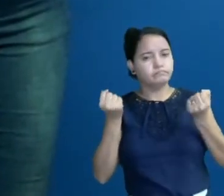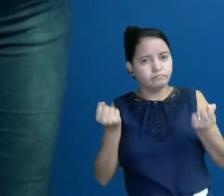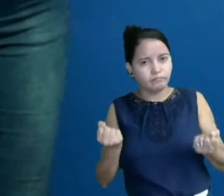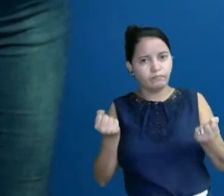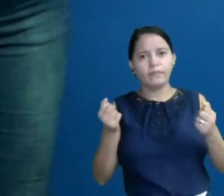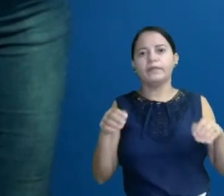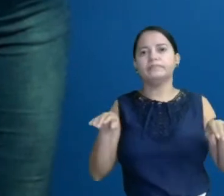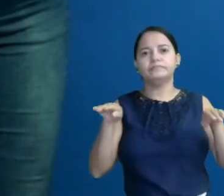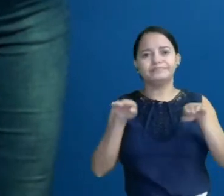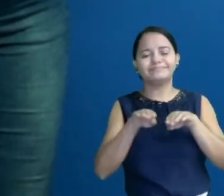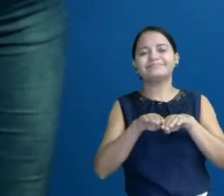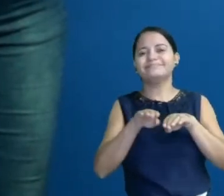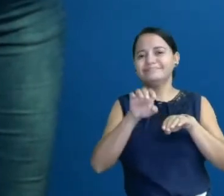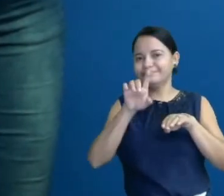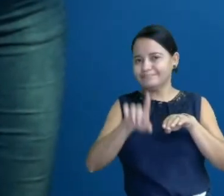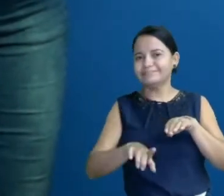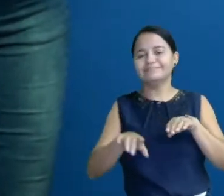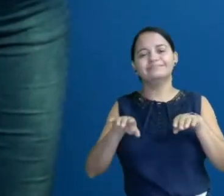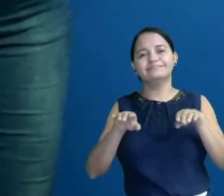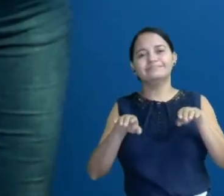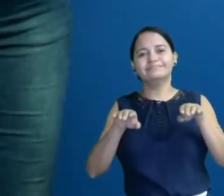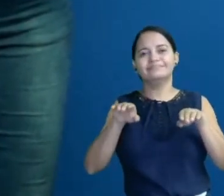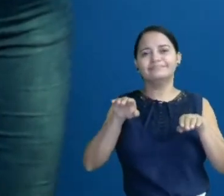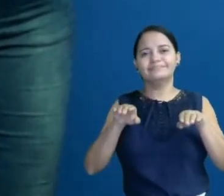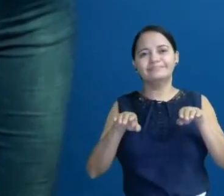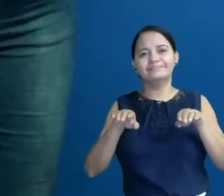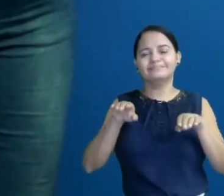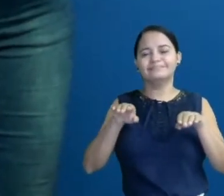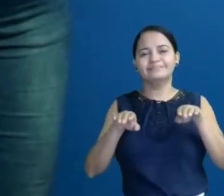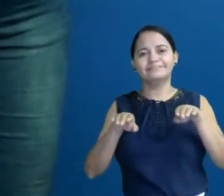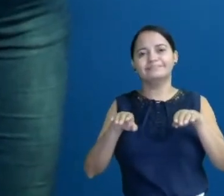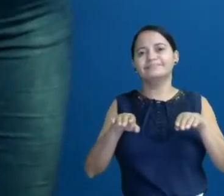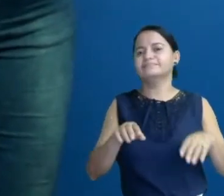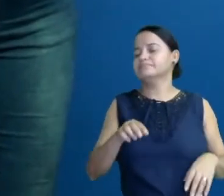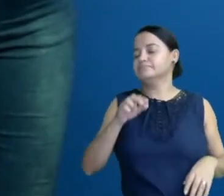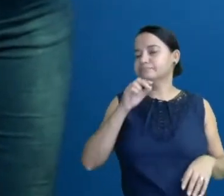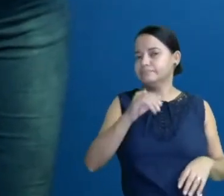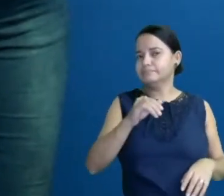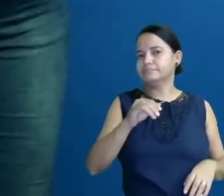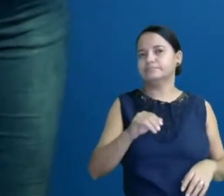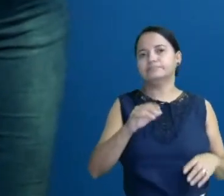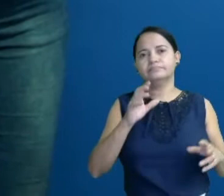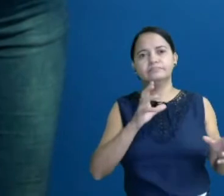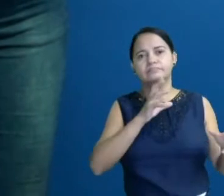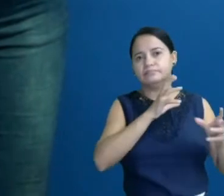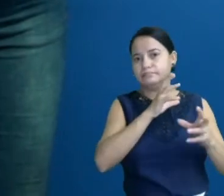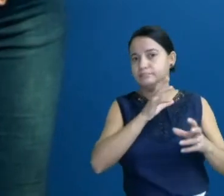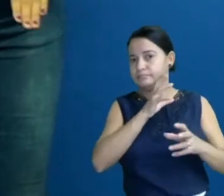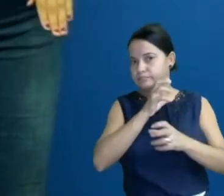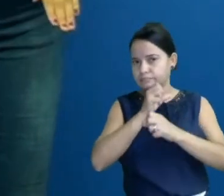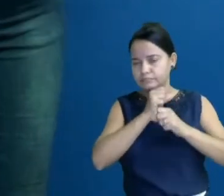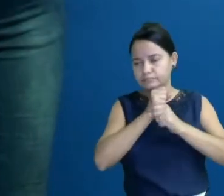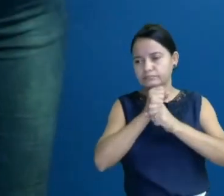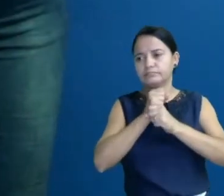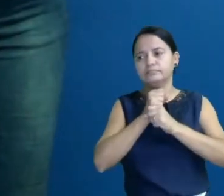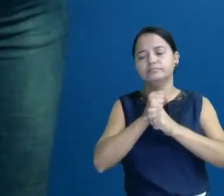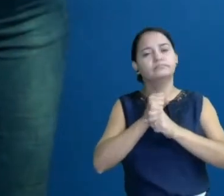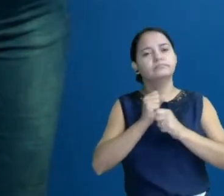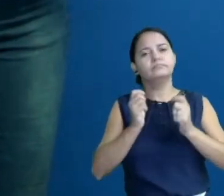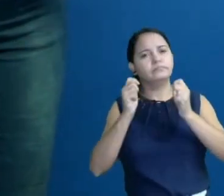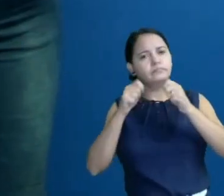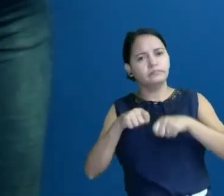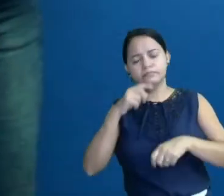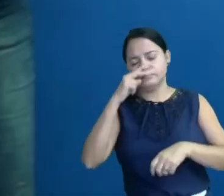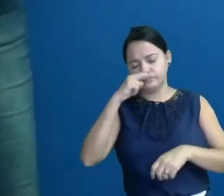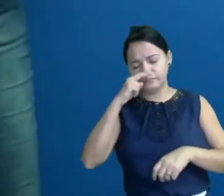ideia de e em que mesmo trocando seus resultados de lado o a operação do lado pro outro o equilíbrio vai ser